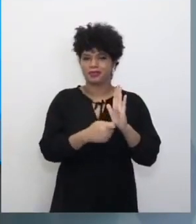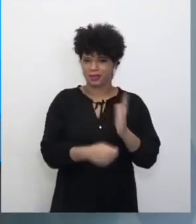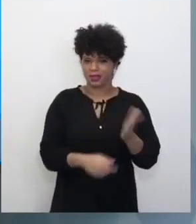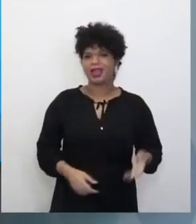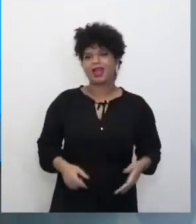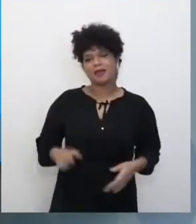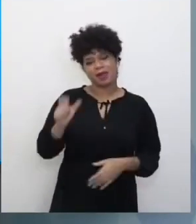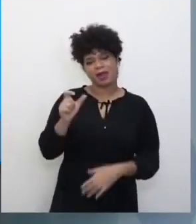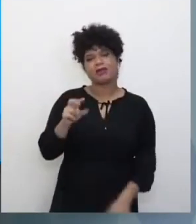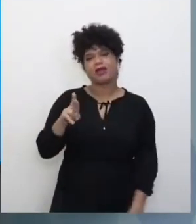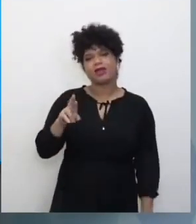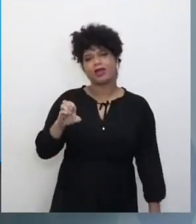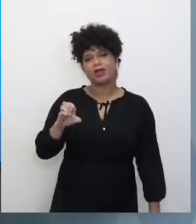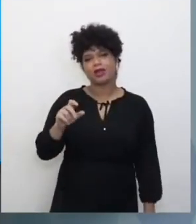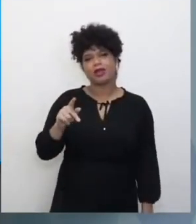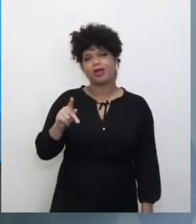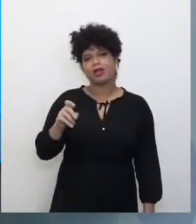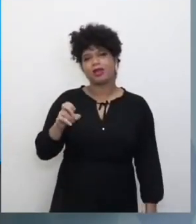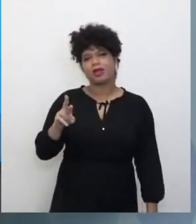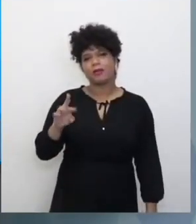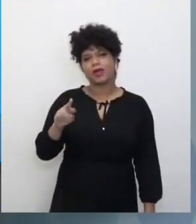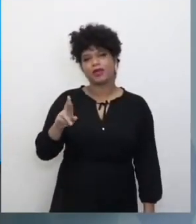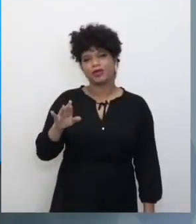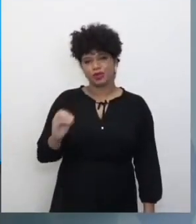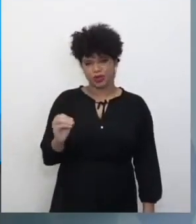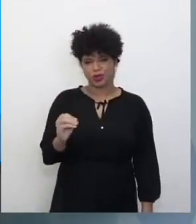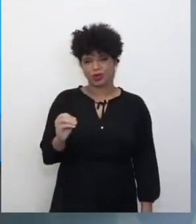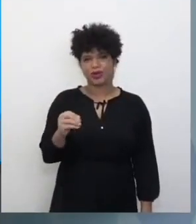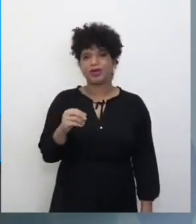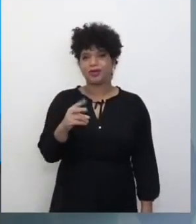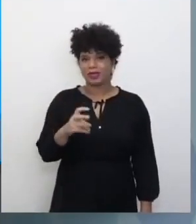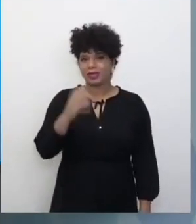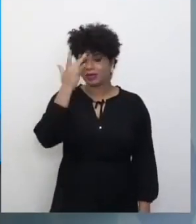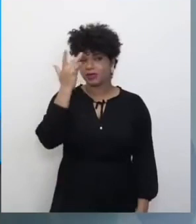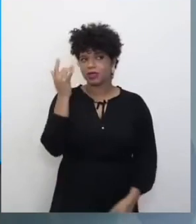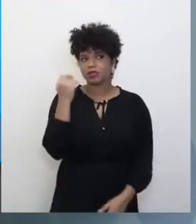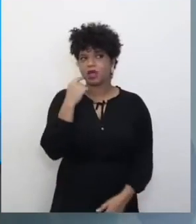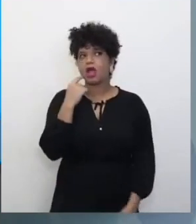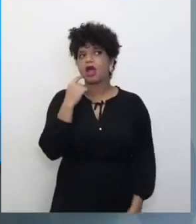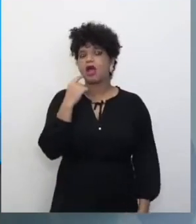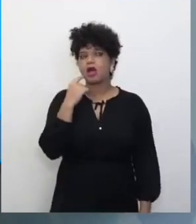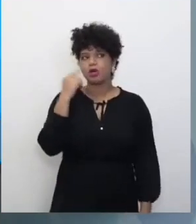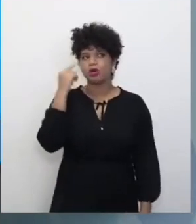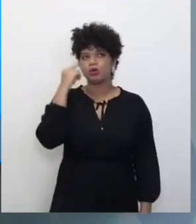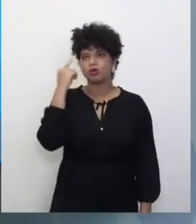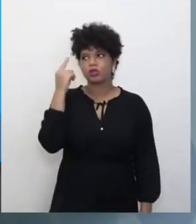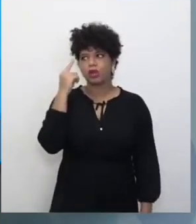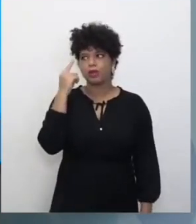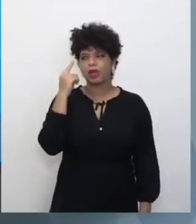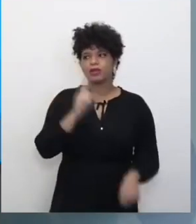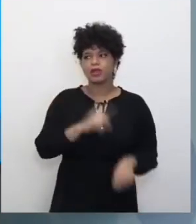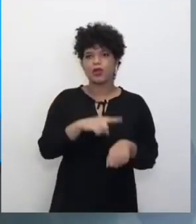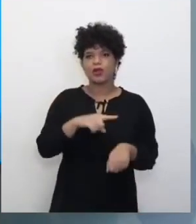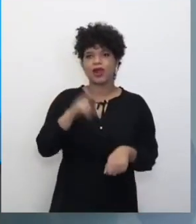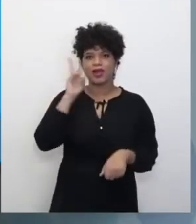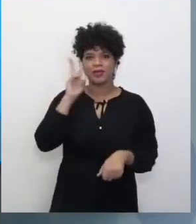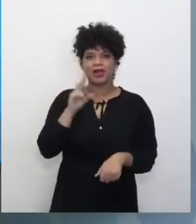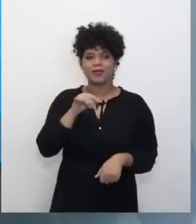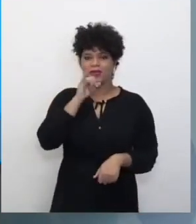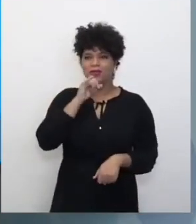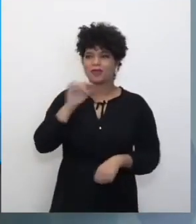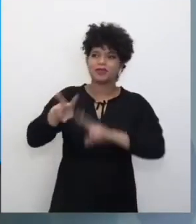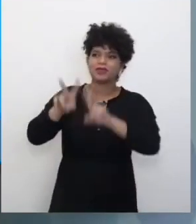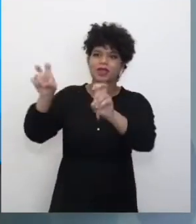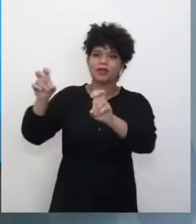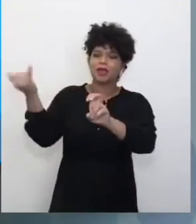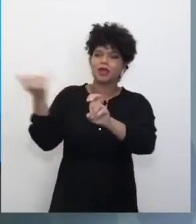Então, quando se fala sobre um assunto, perceba que quando as pessoas tocam num assunto, você geralmente vem alguma coisa já na sua cabeça sobre aquilo. Talvez